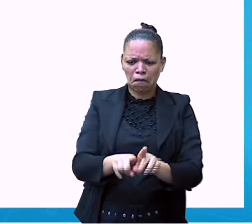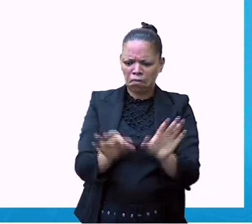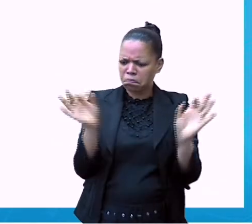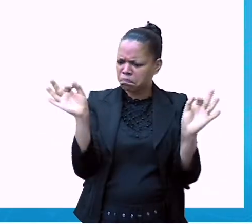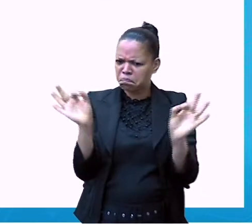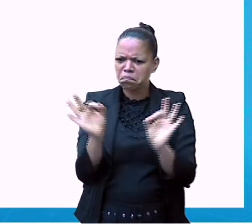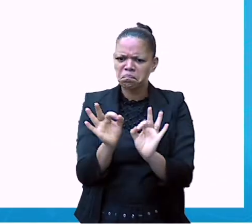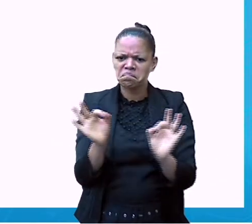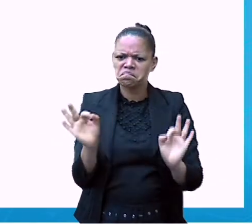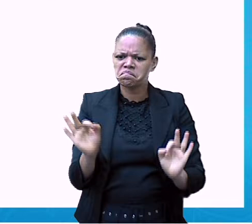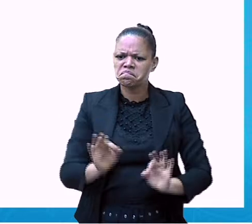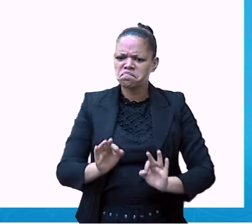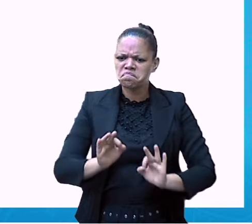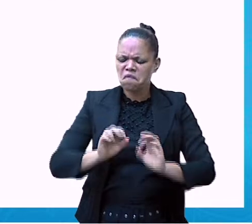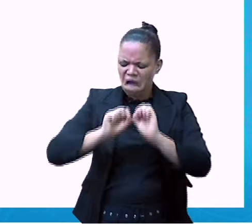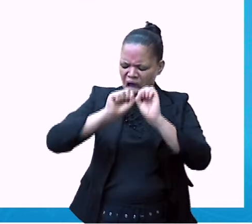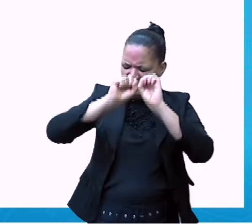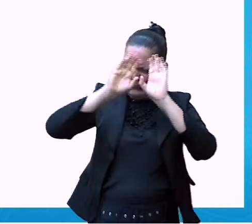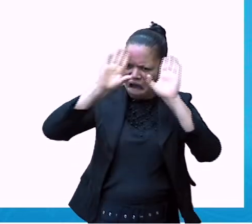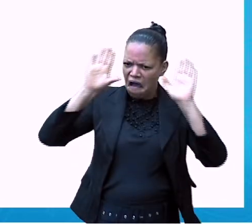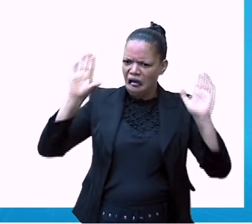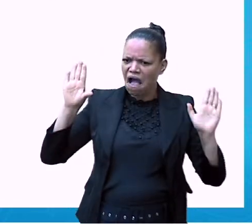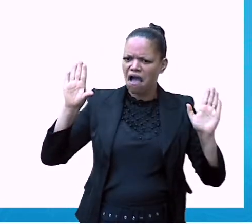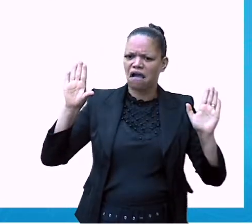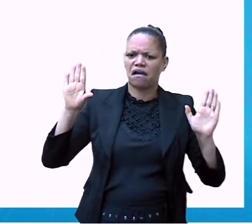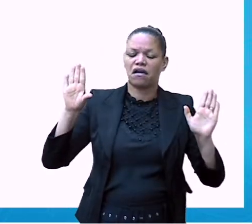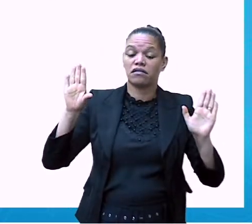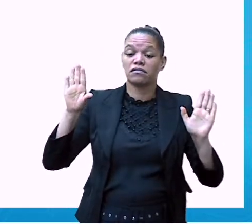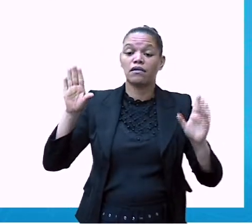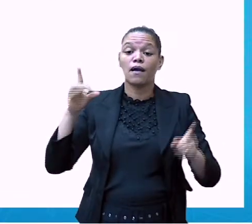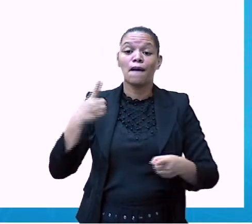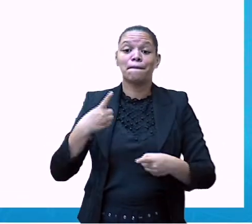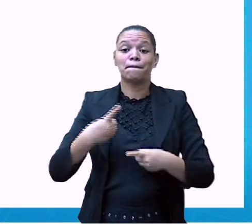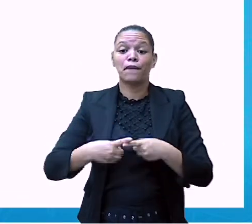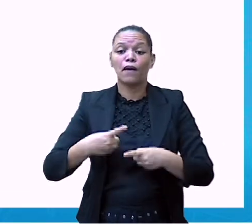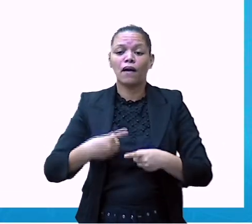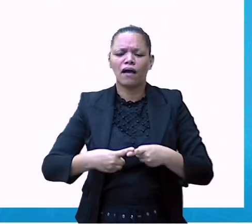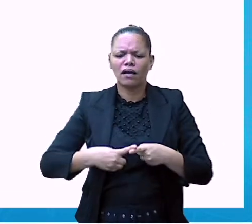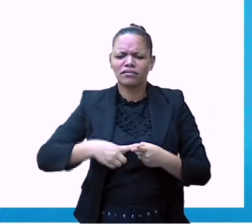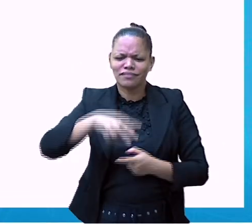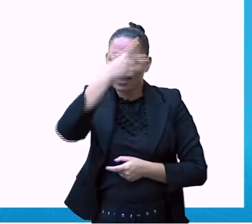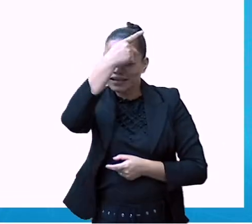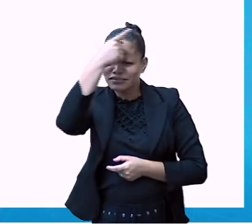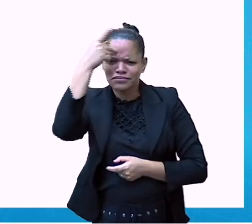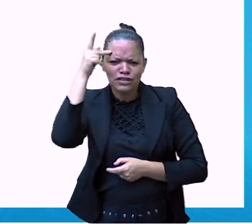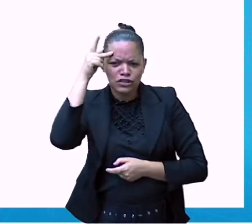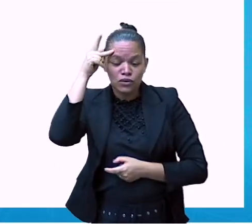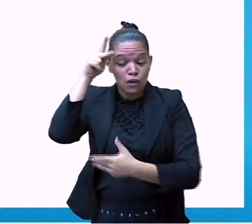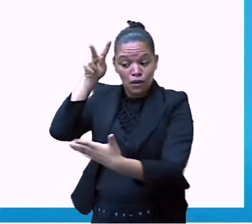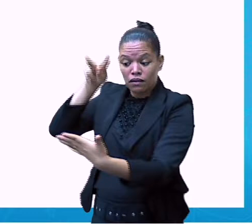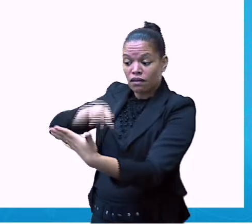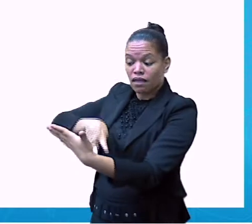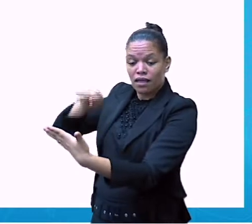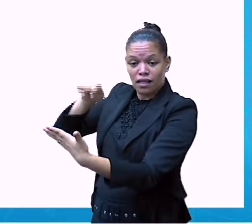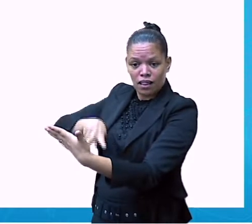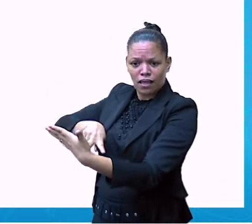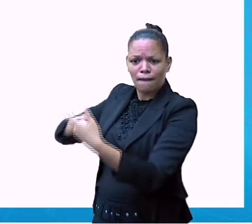toda pessoa que venha fazer a leitura do texto tenha a